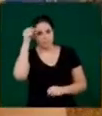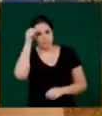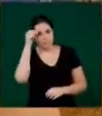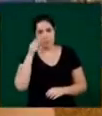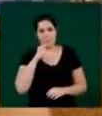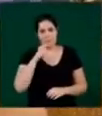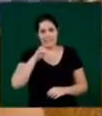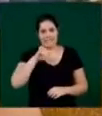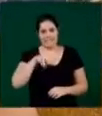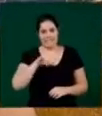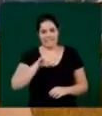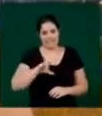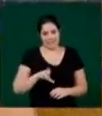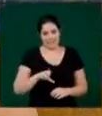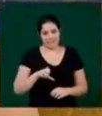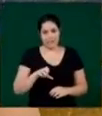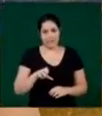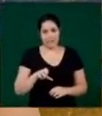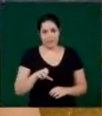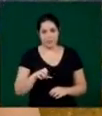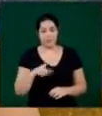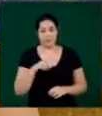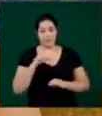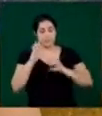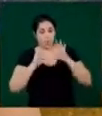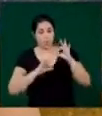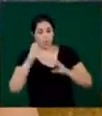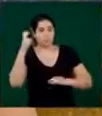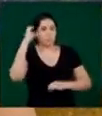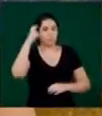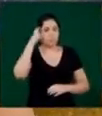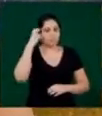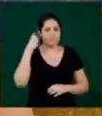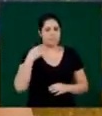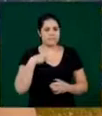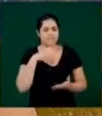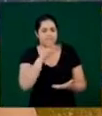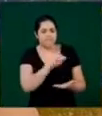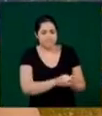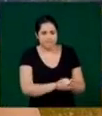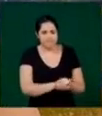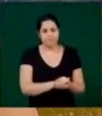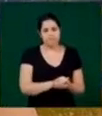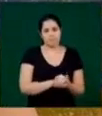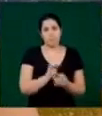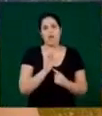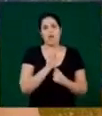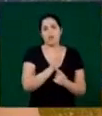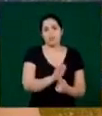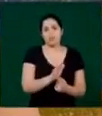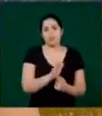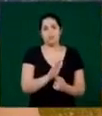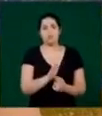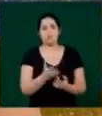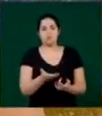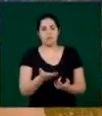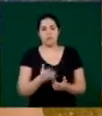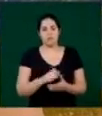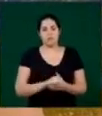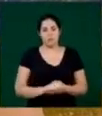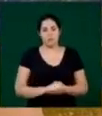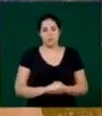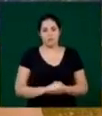para projetos culturais. Nós submetemos para fazer essa exposição com trabalhos originais e